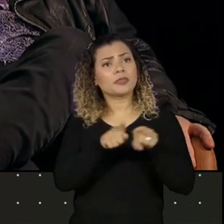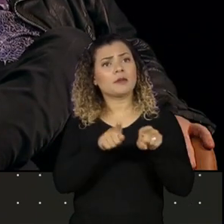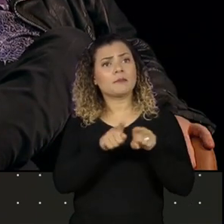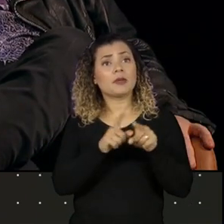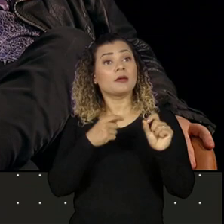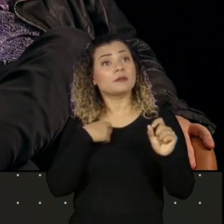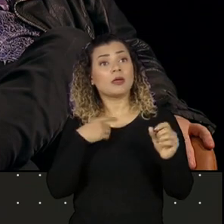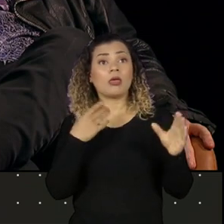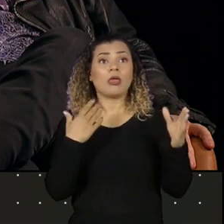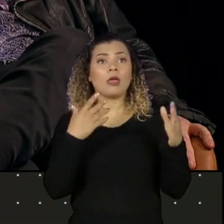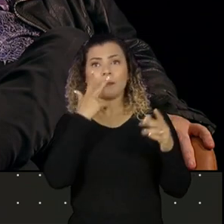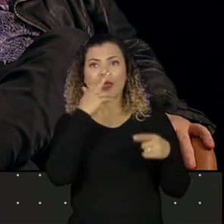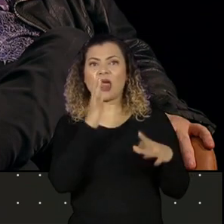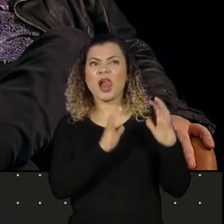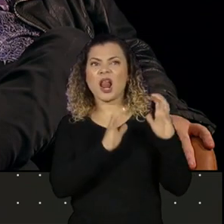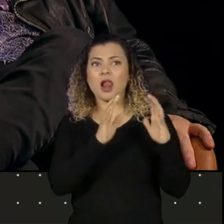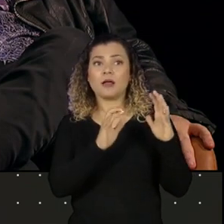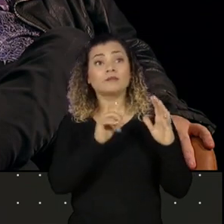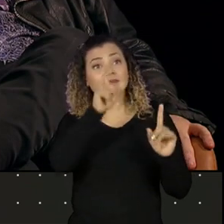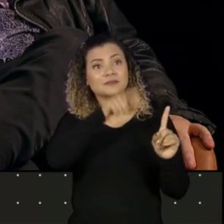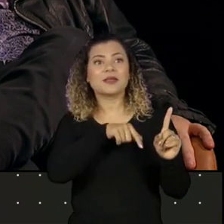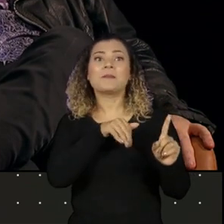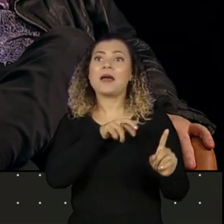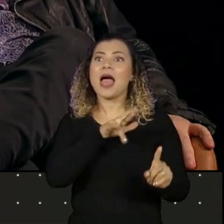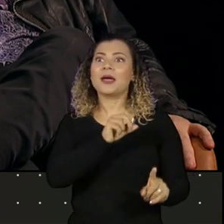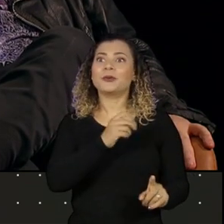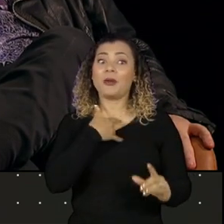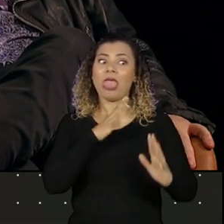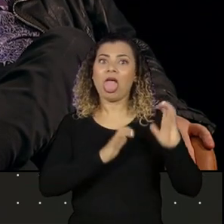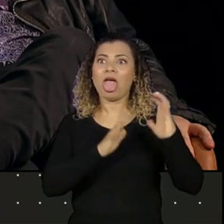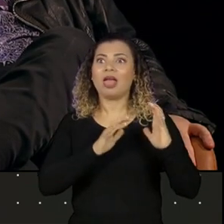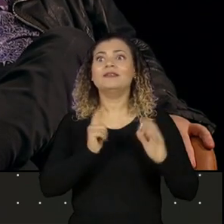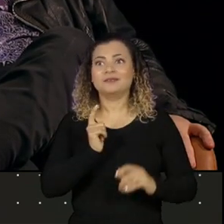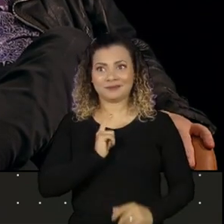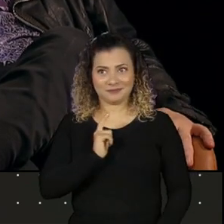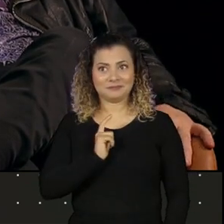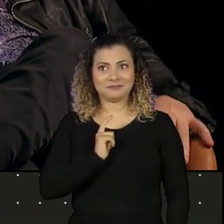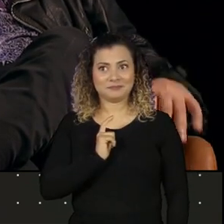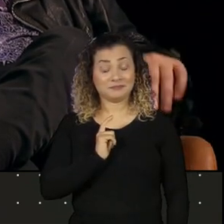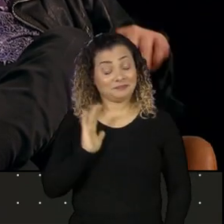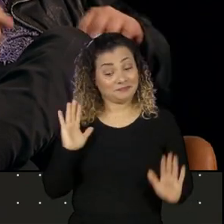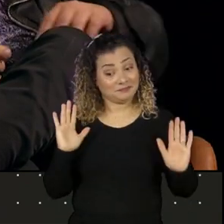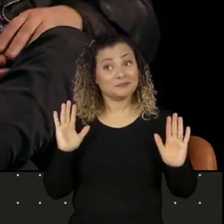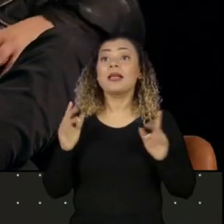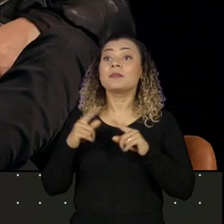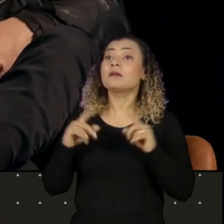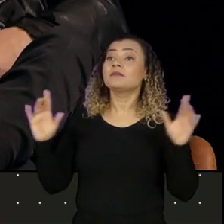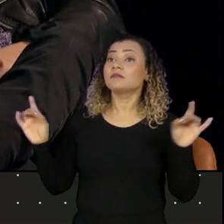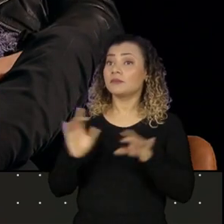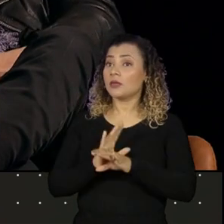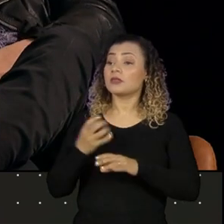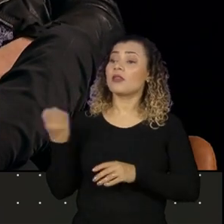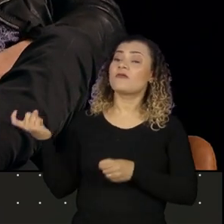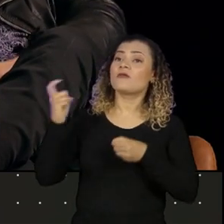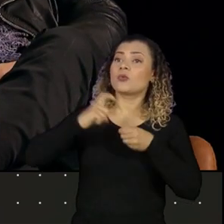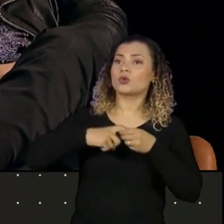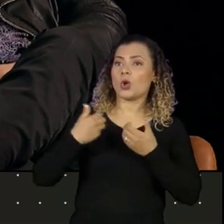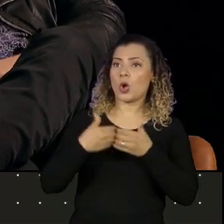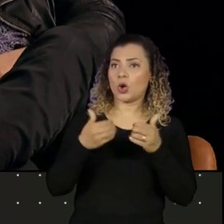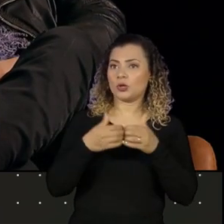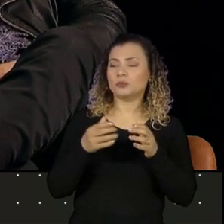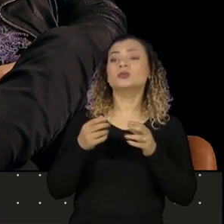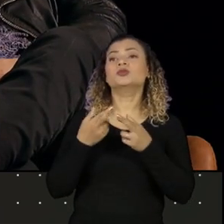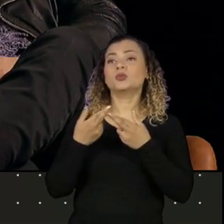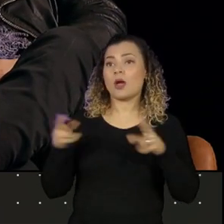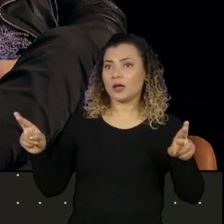teve uma pequena discussão, esse cara era o Mário. Aí quando a gente voltou de ônibus do churrasco